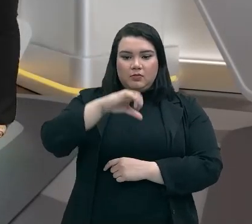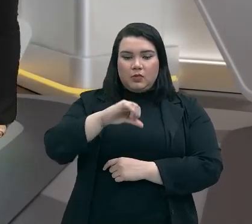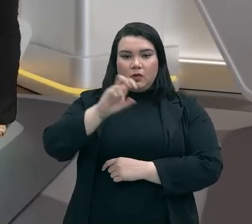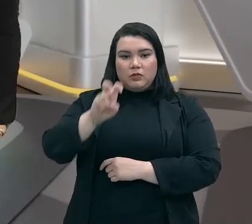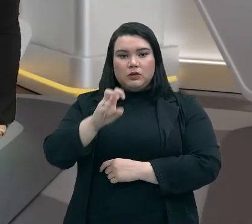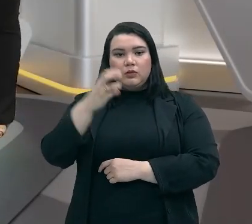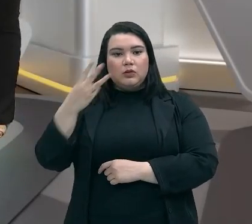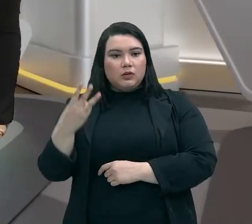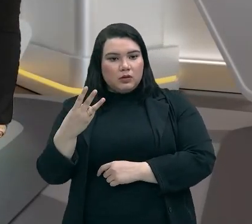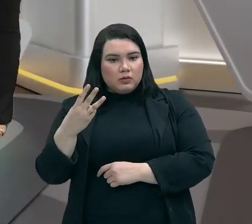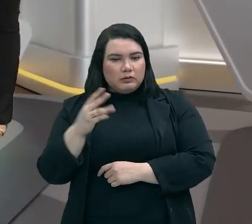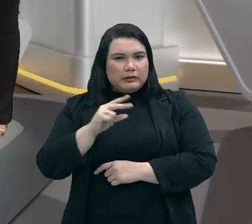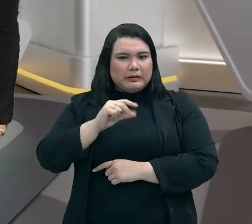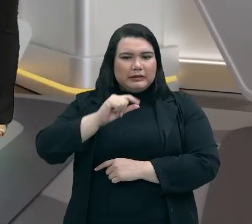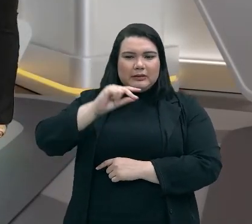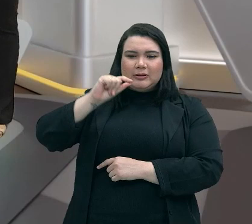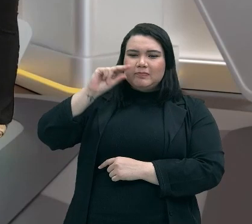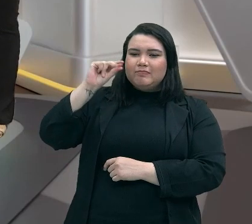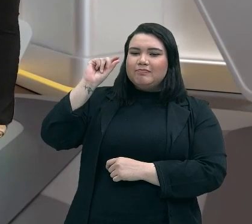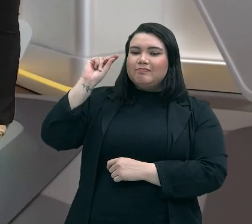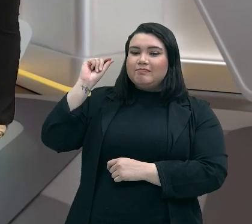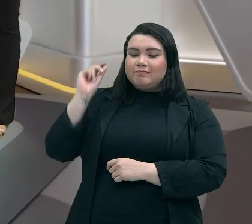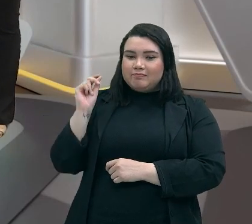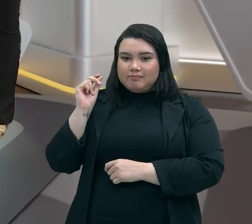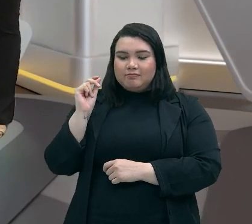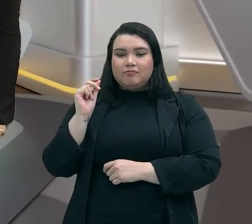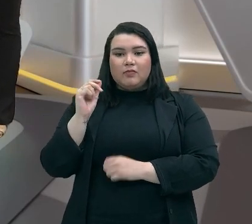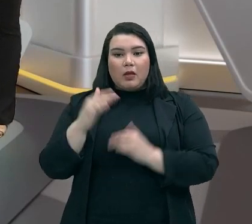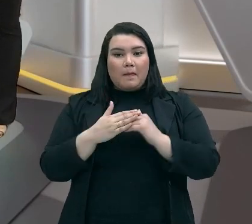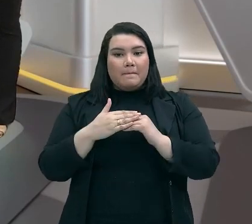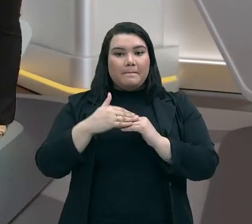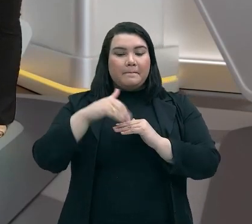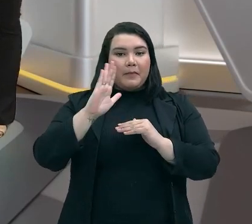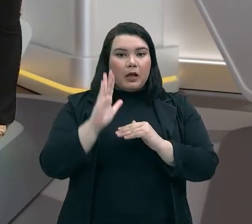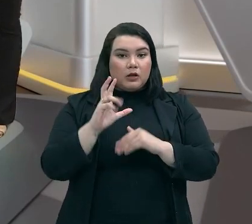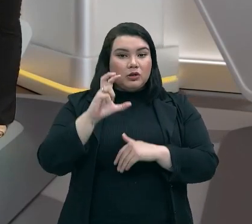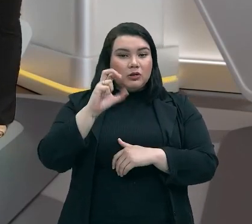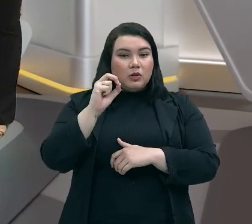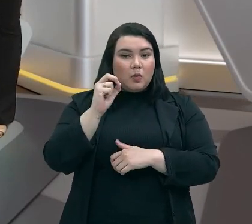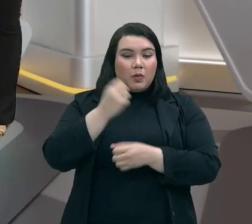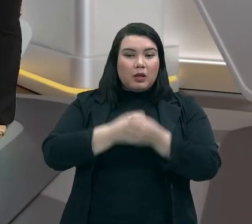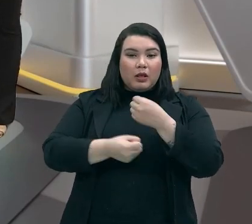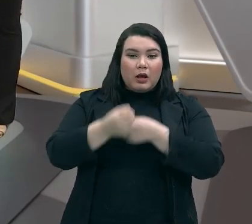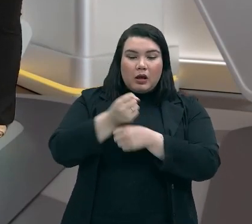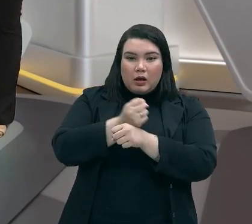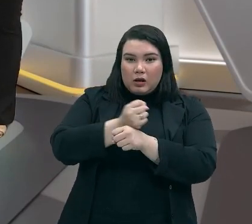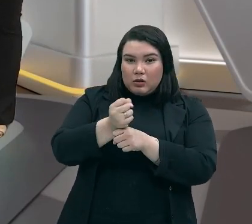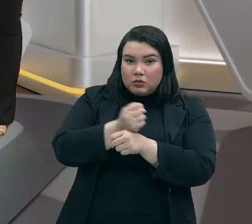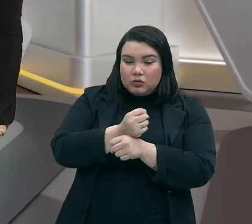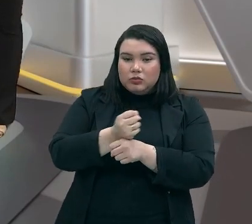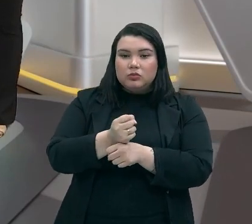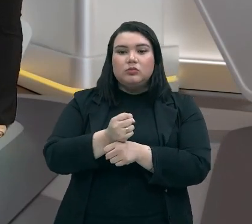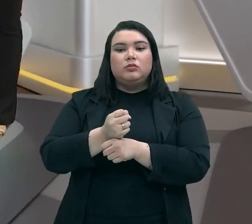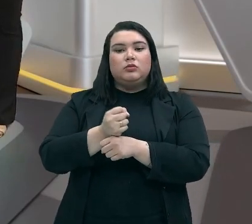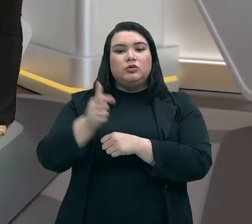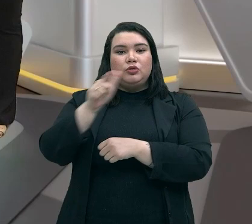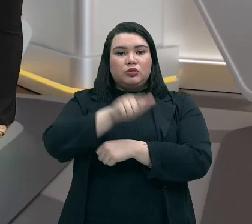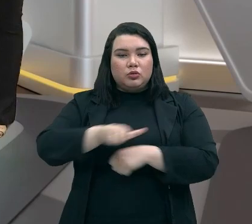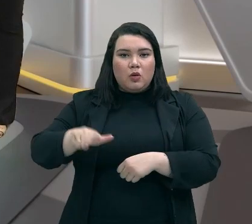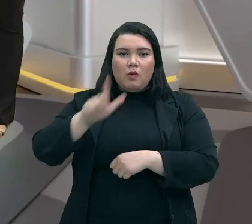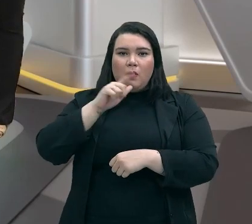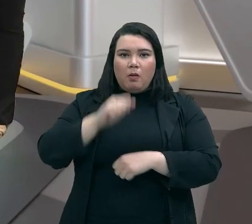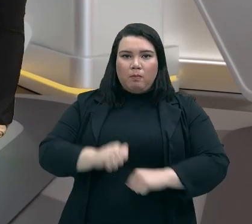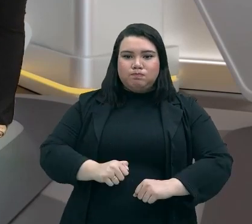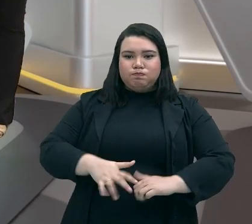1953. Nossa, há muito tempo atrás, né? Passaram-se mais de 50 anos para que houvesse uma cheia tão